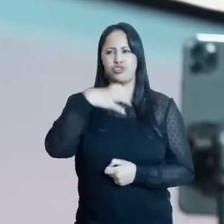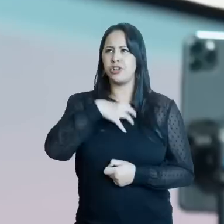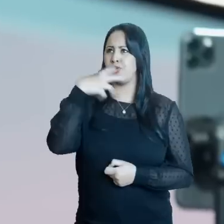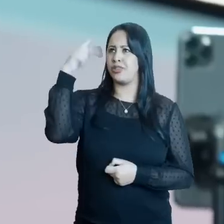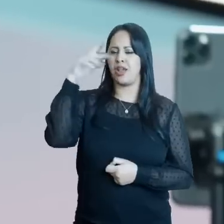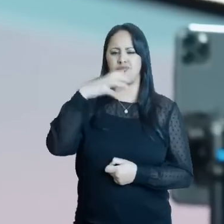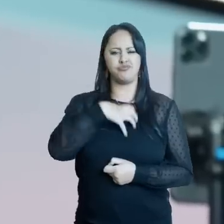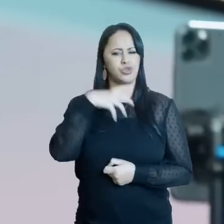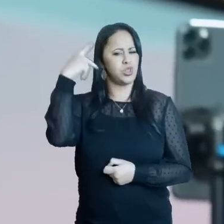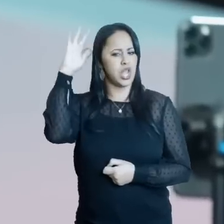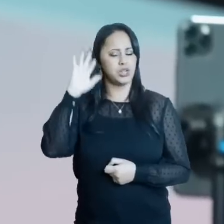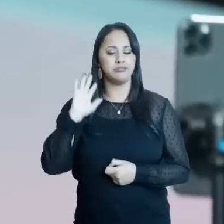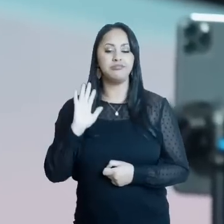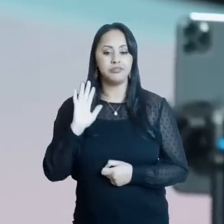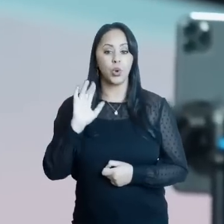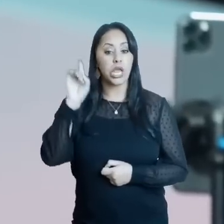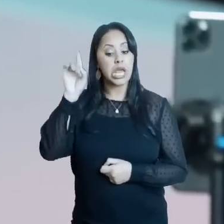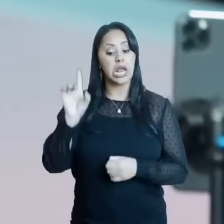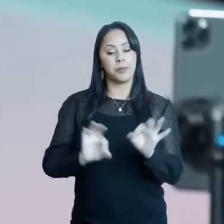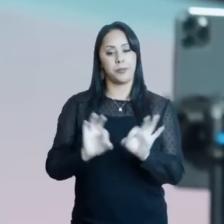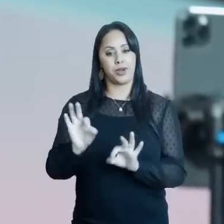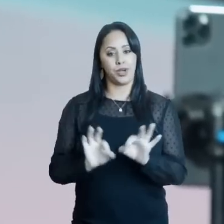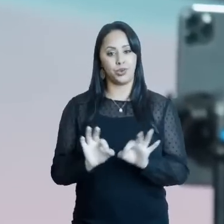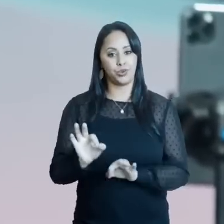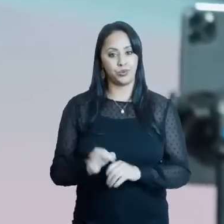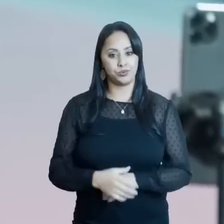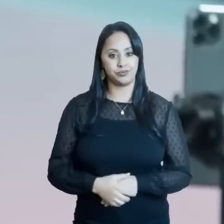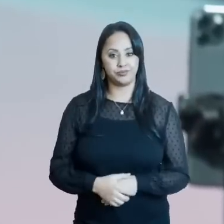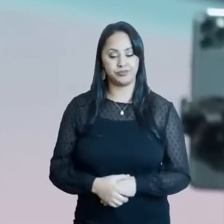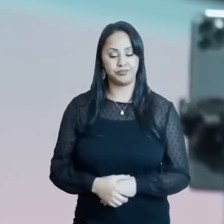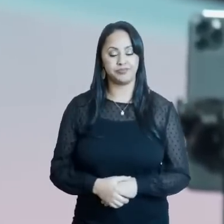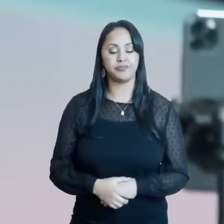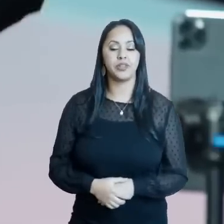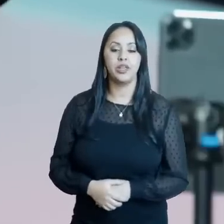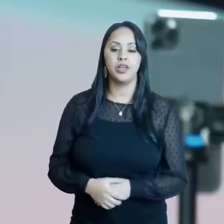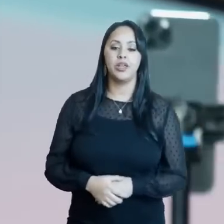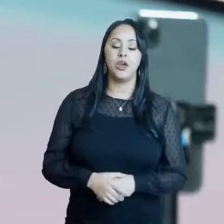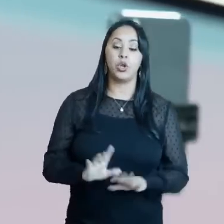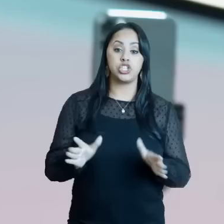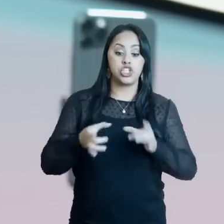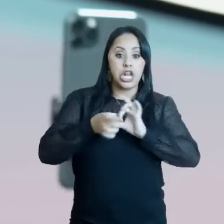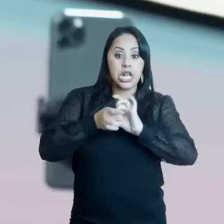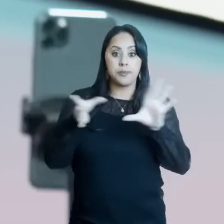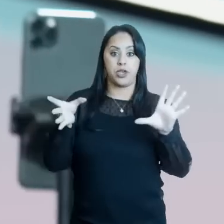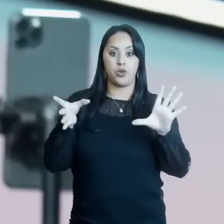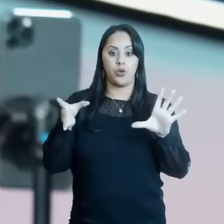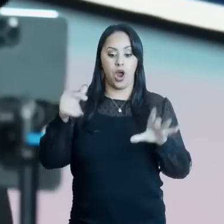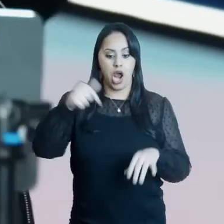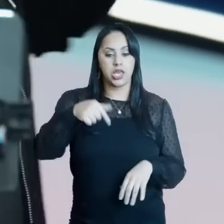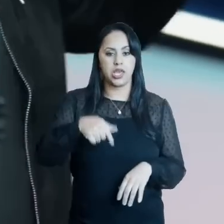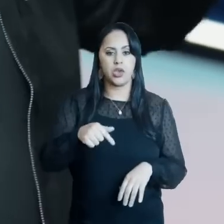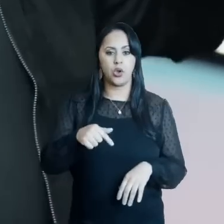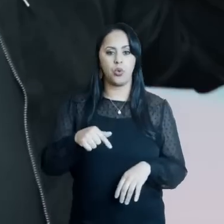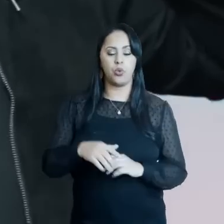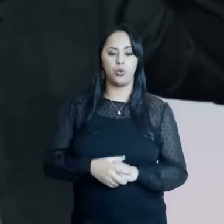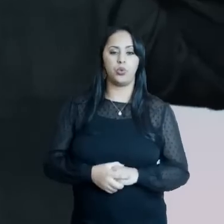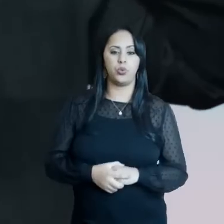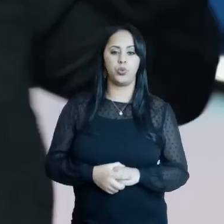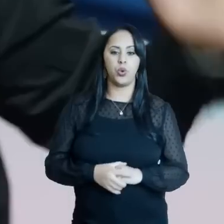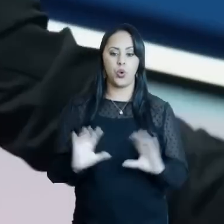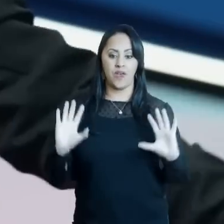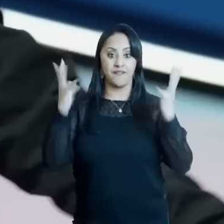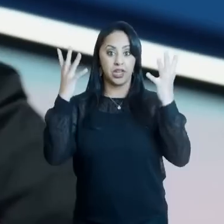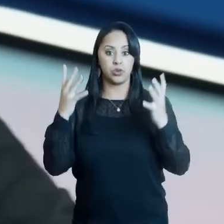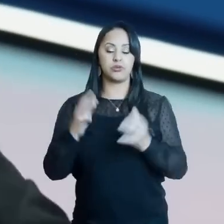maneira dele, exatamente aquilo que ele preparou. Quando a gente liberou os ingressos aqui do evento, né, Pedro? A gente liberou